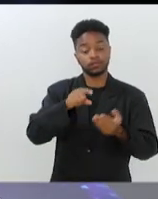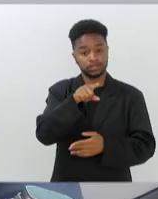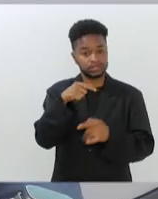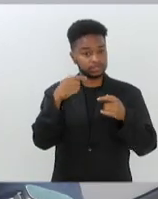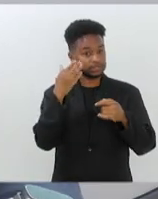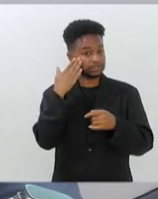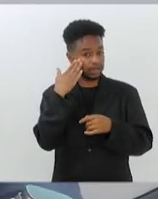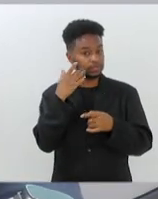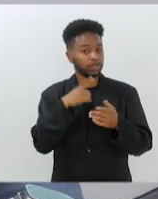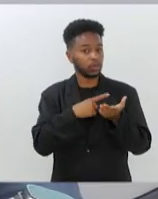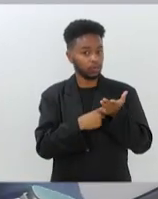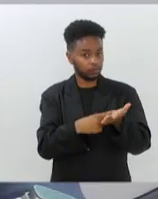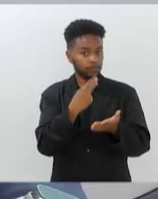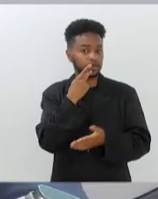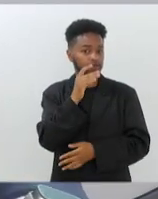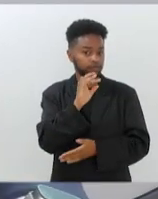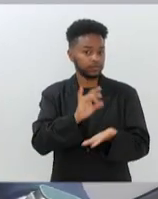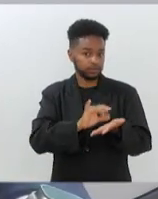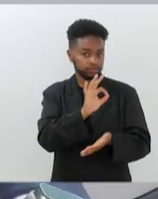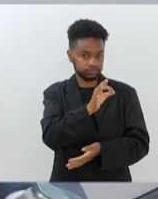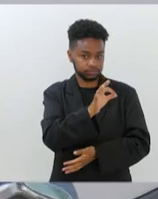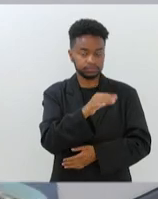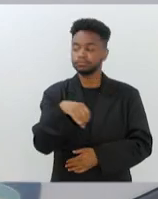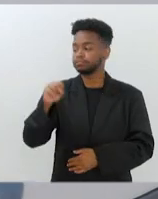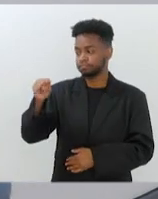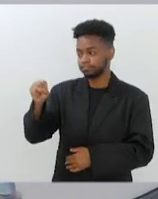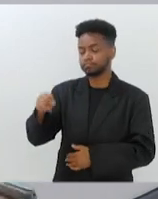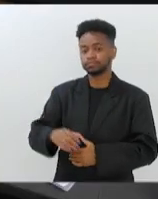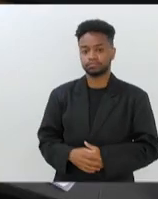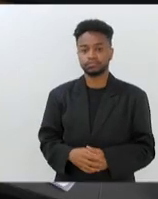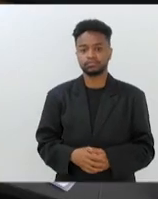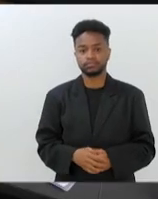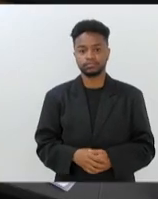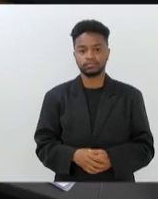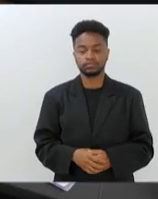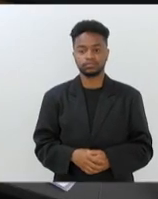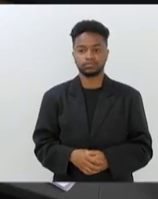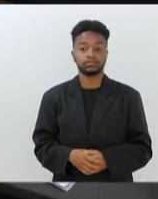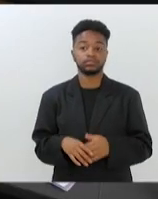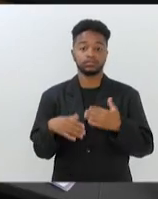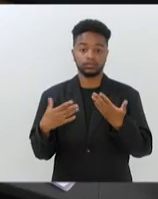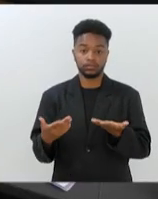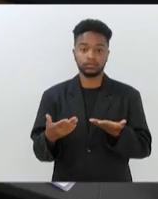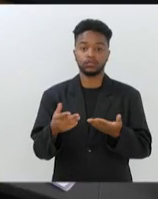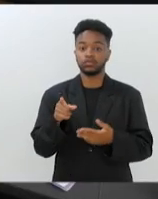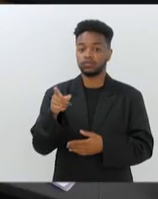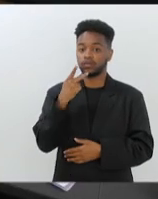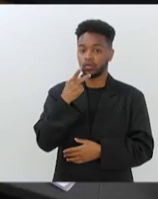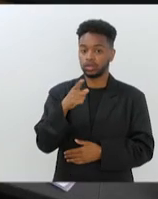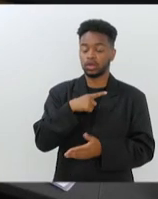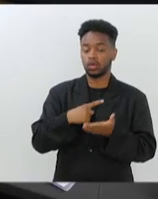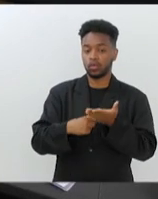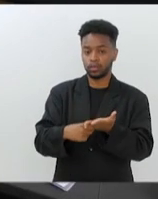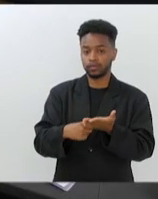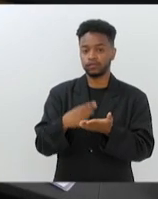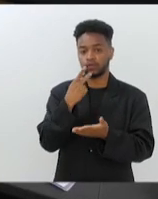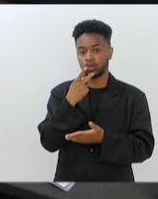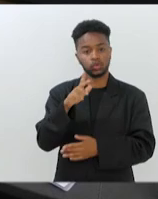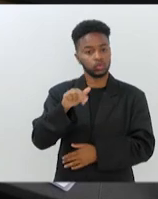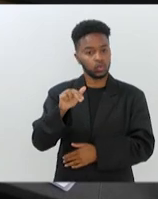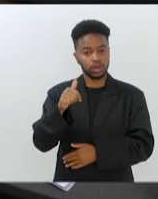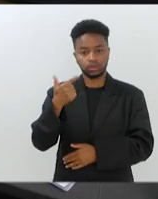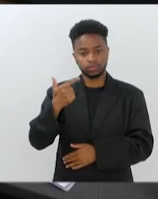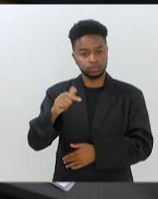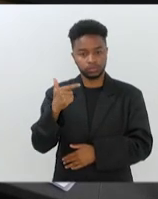compromisso falar a verdade o senhor se comprometeu a isso né S sim então diante do compromisso o senhor reafirma que nunca recebeu ess essa